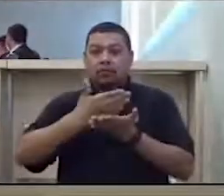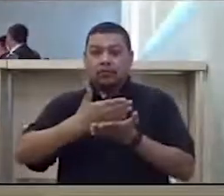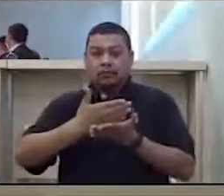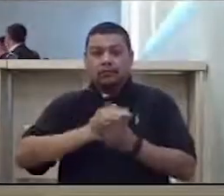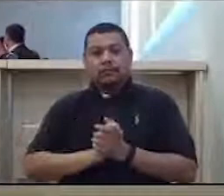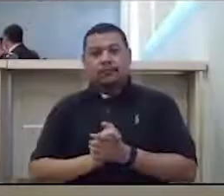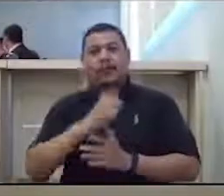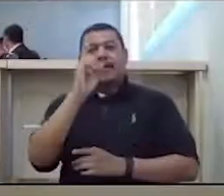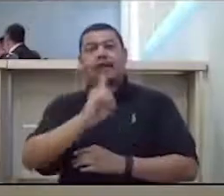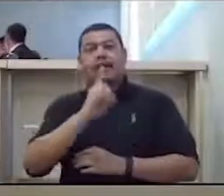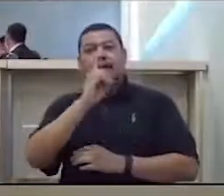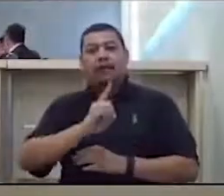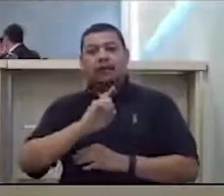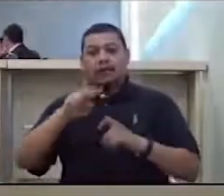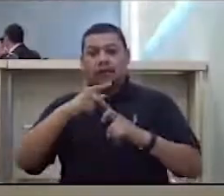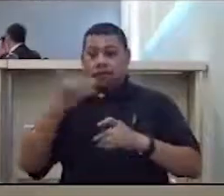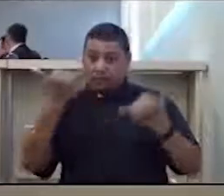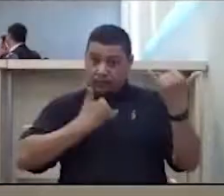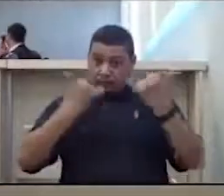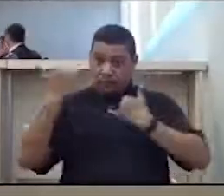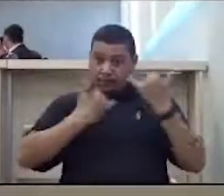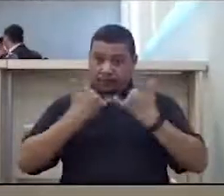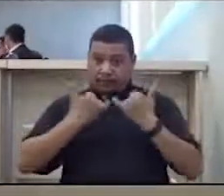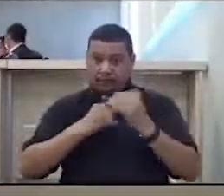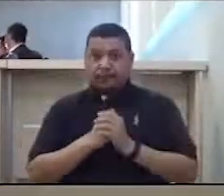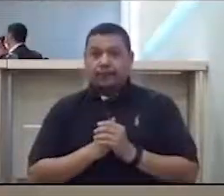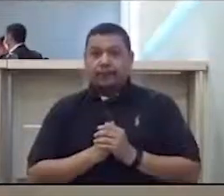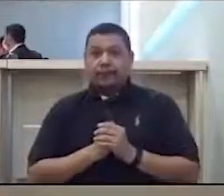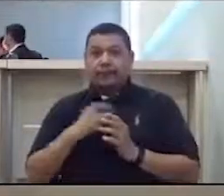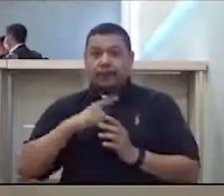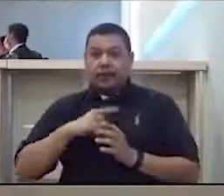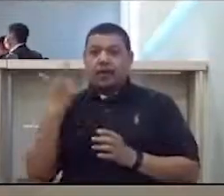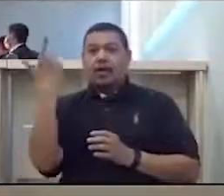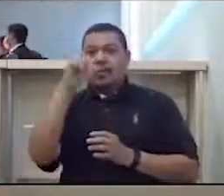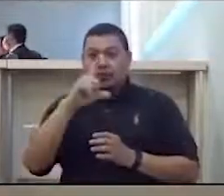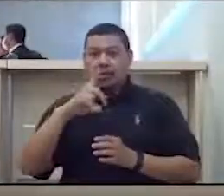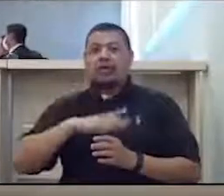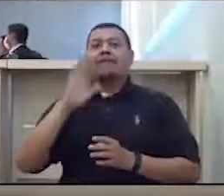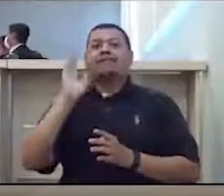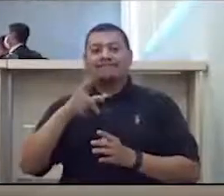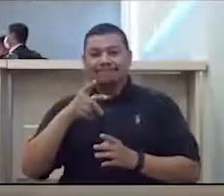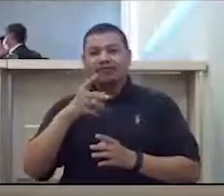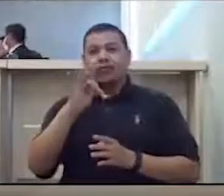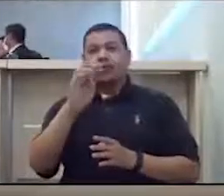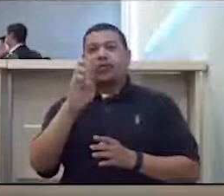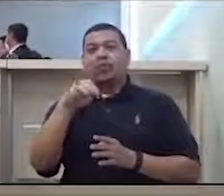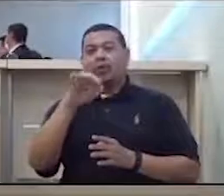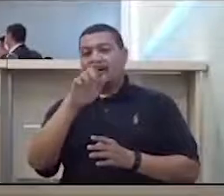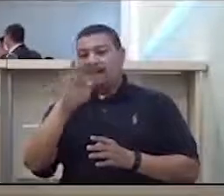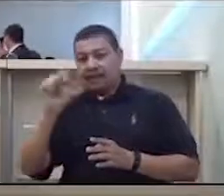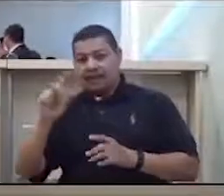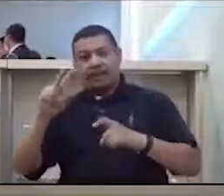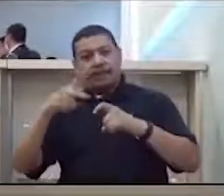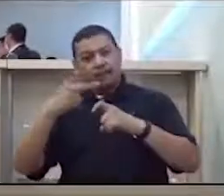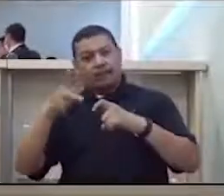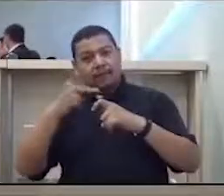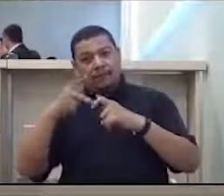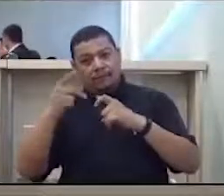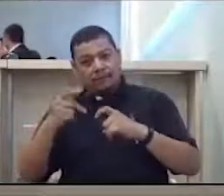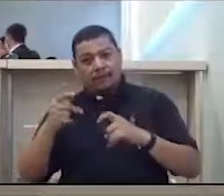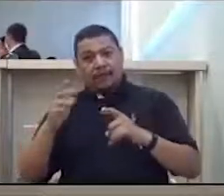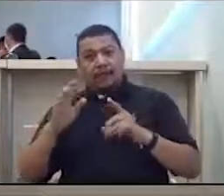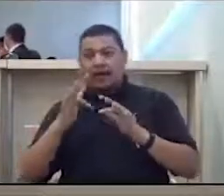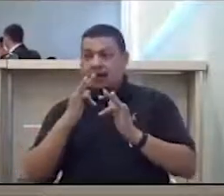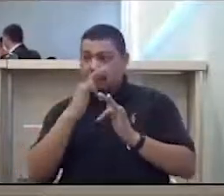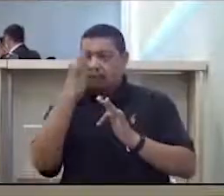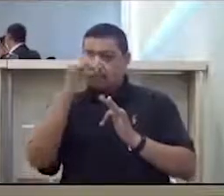a direção do hospital acabou de me avisar que voltou a funcionar a tomografia no Euro. E, em seguida, no Hospital Regional, porque